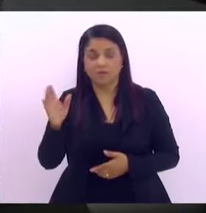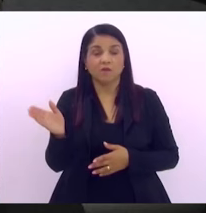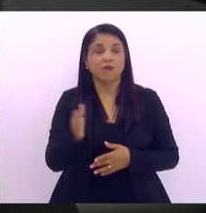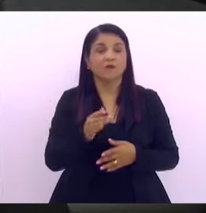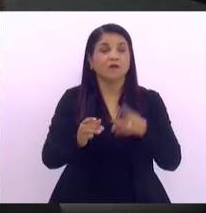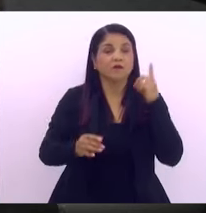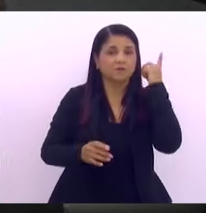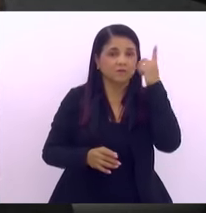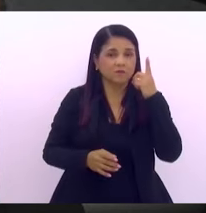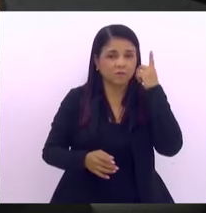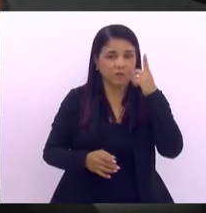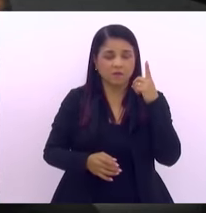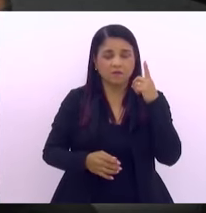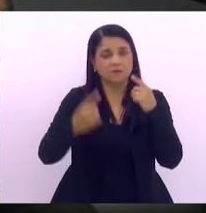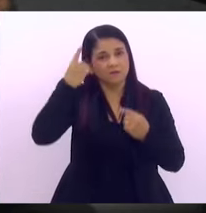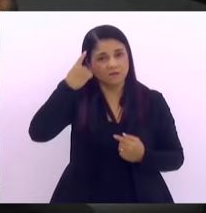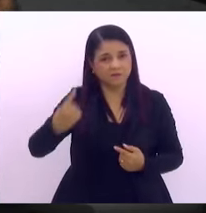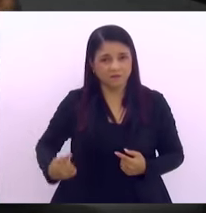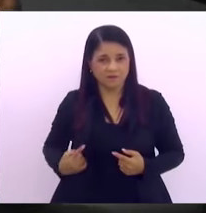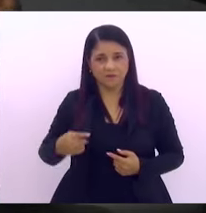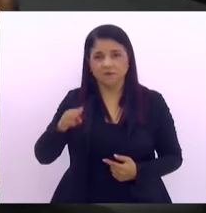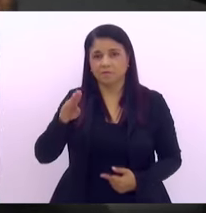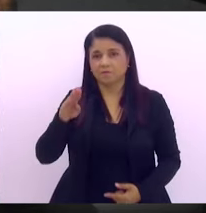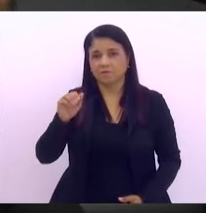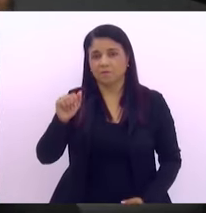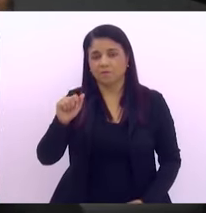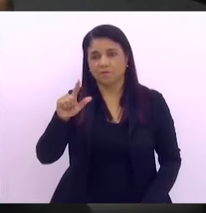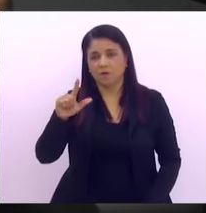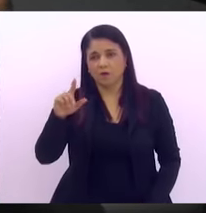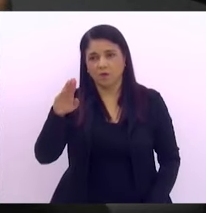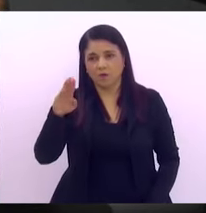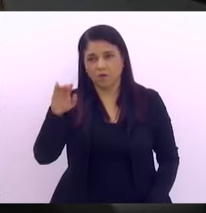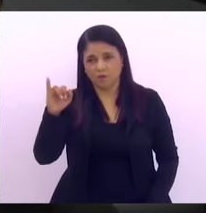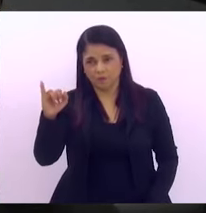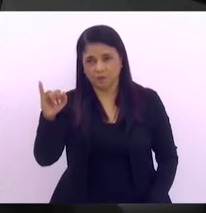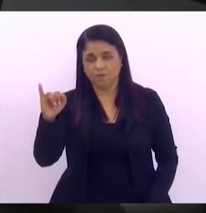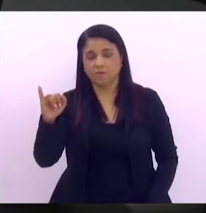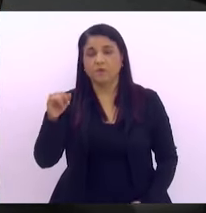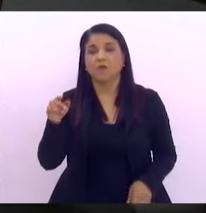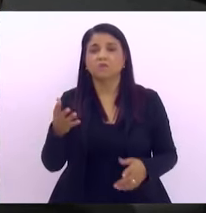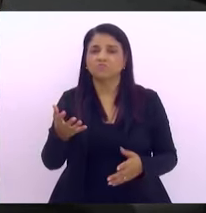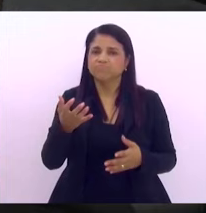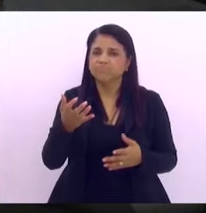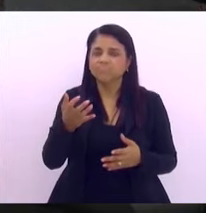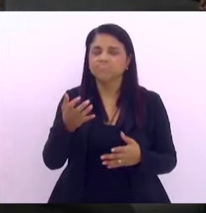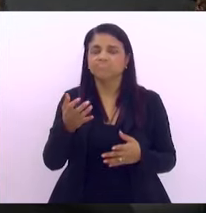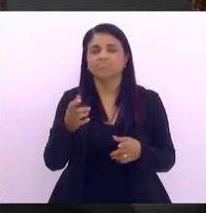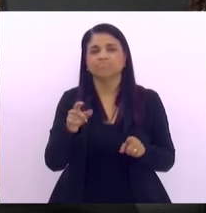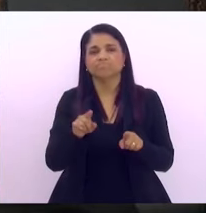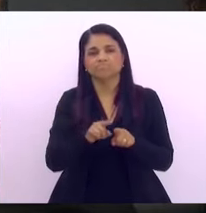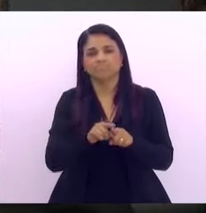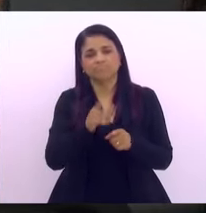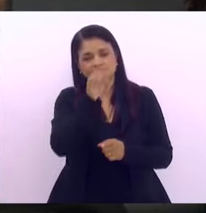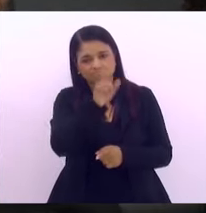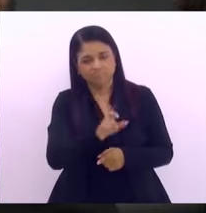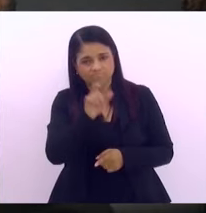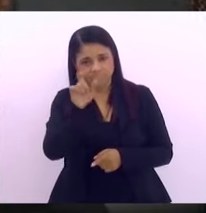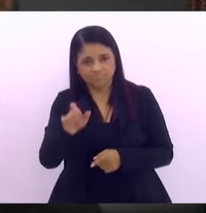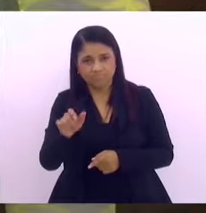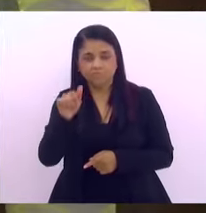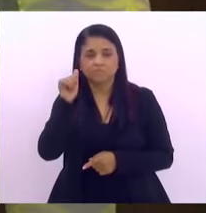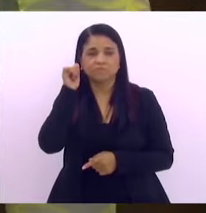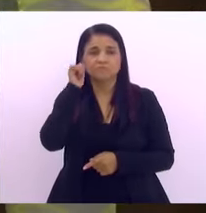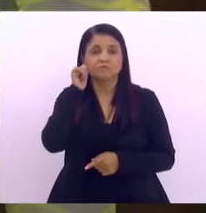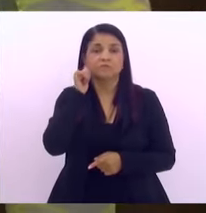cedo a minha vez para a deputada. Por favor, deputada. Eu queria também me somar àquelas e àqueles que condenam todos os